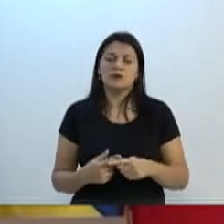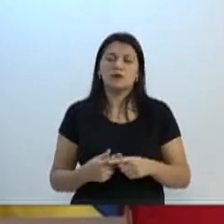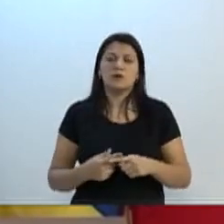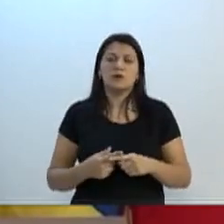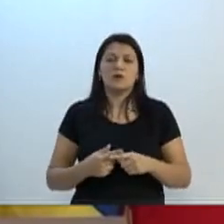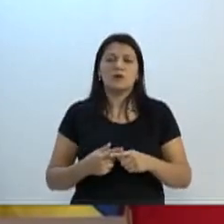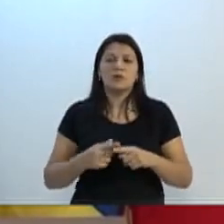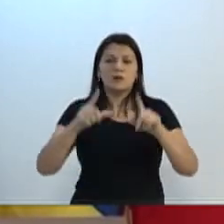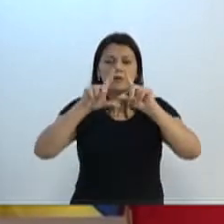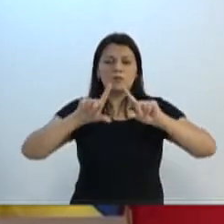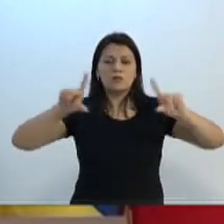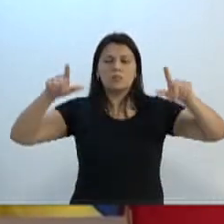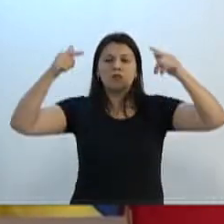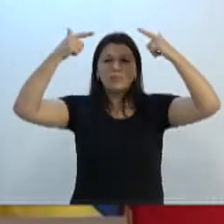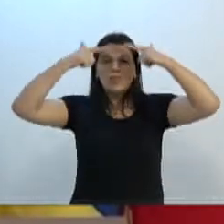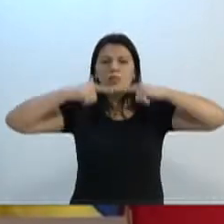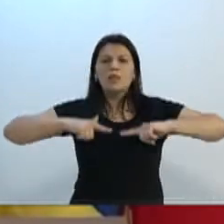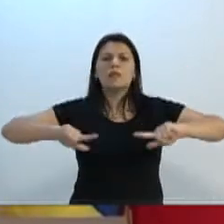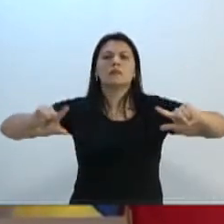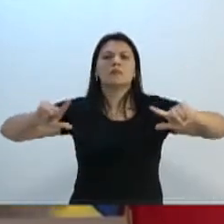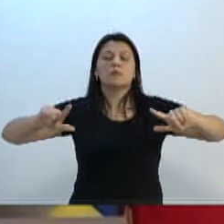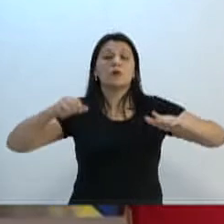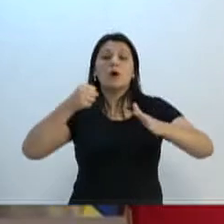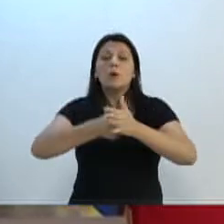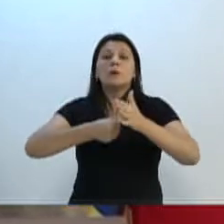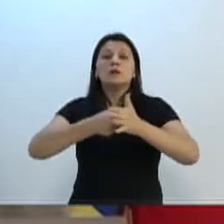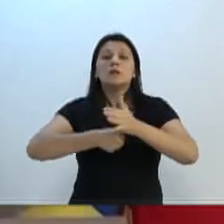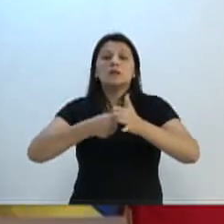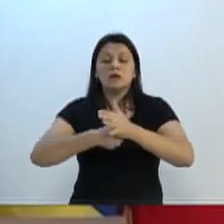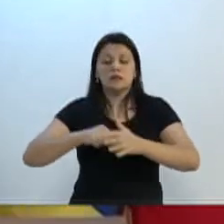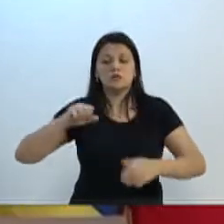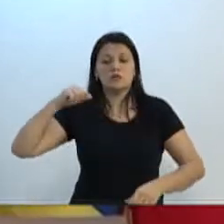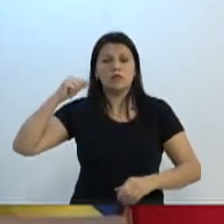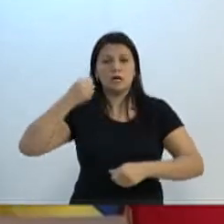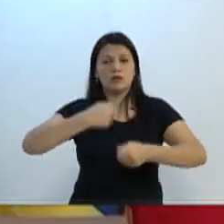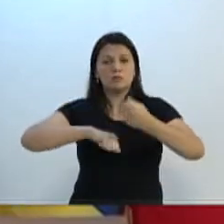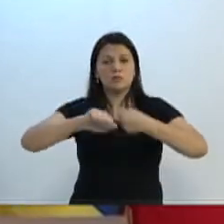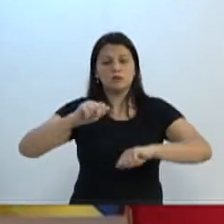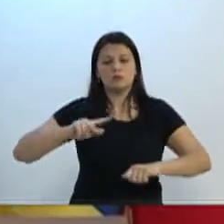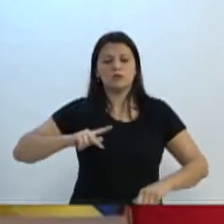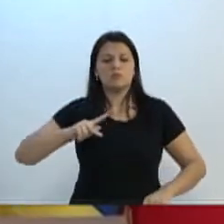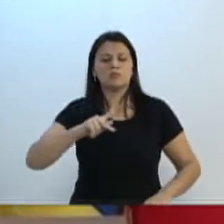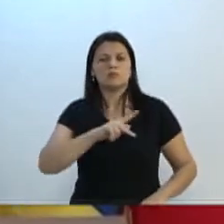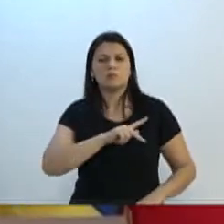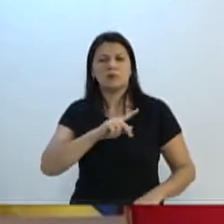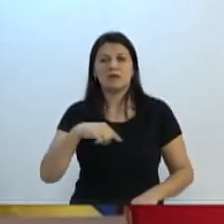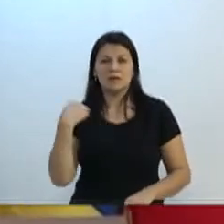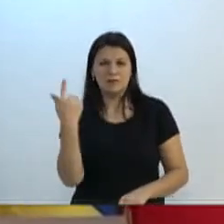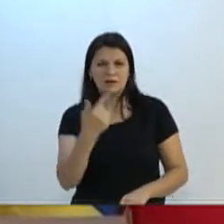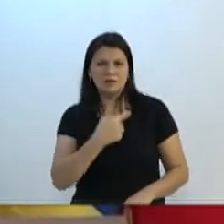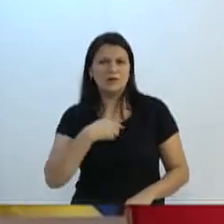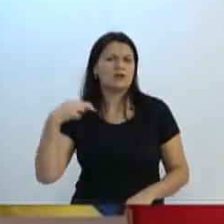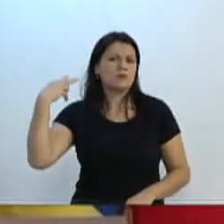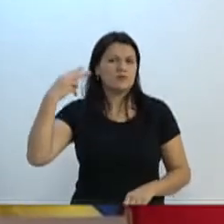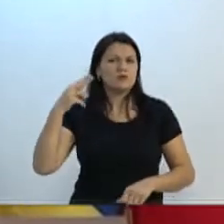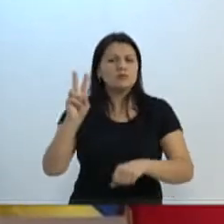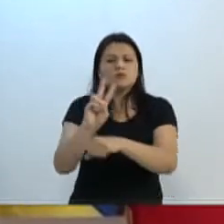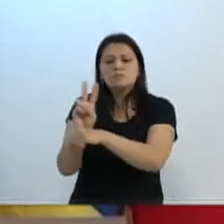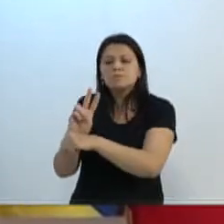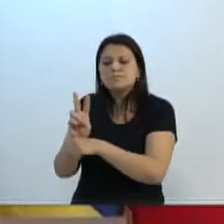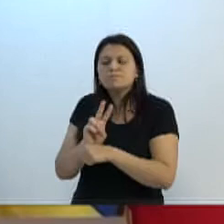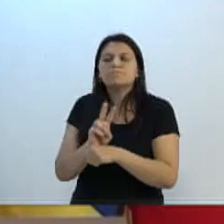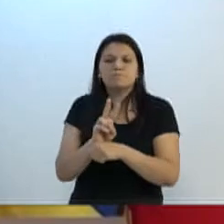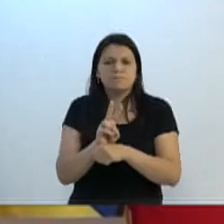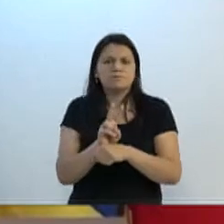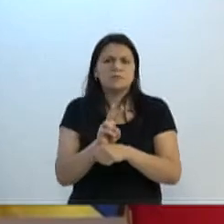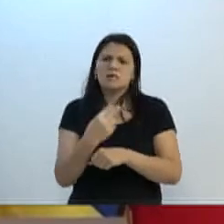para a comunidade é uma obrigatoriedade da administração pública e um papel nosso, que o nosso papel é fiscalizar. A gente não pode se colocar aqui indiferente às coisas quando